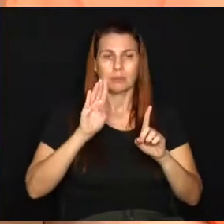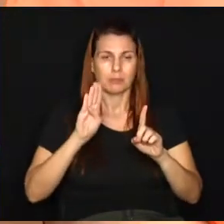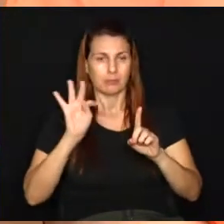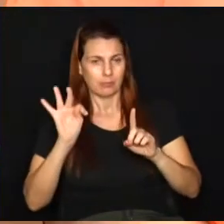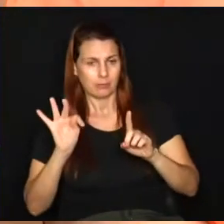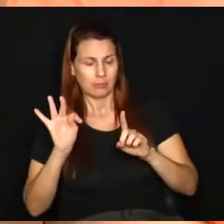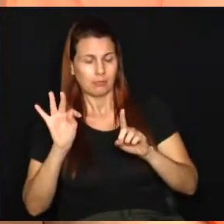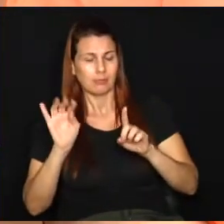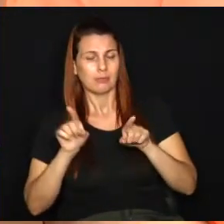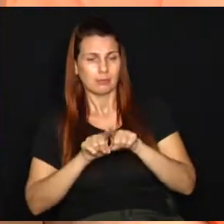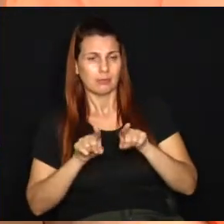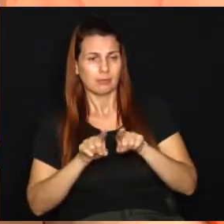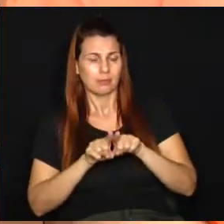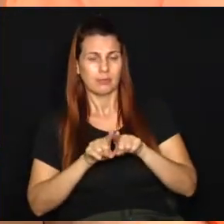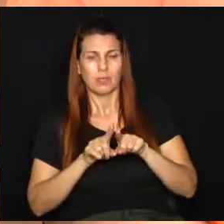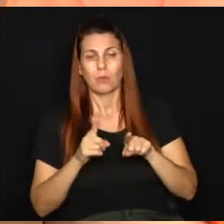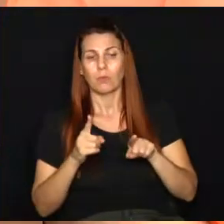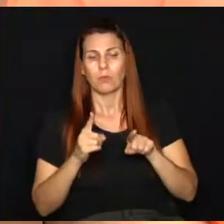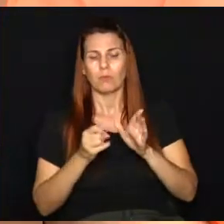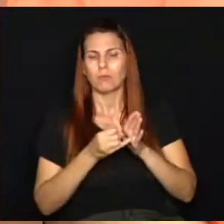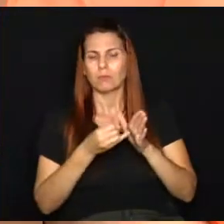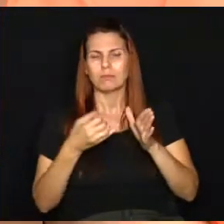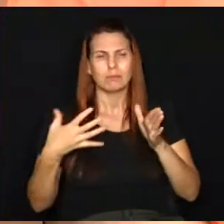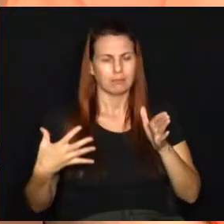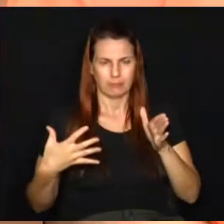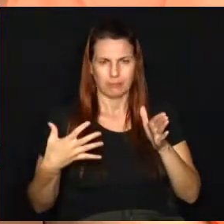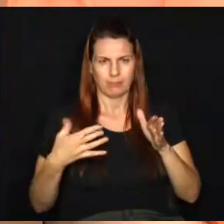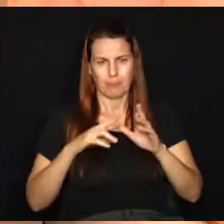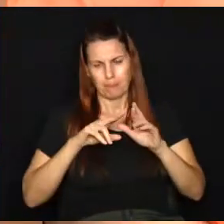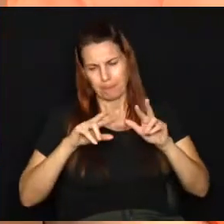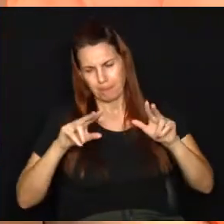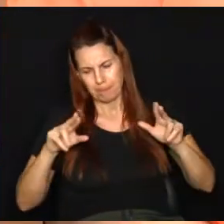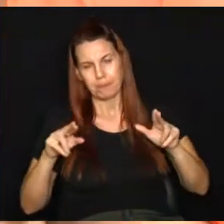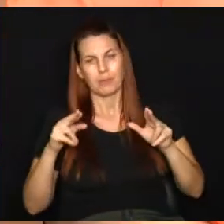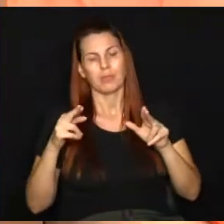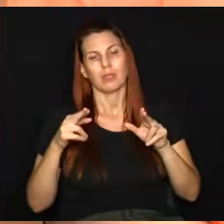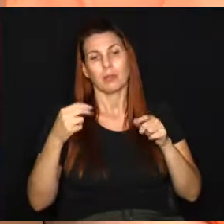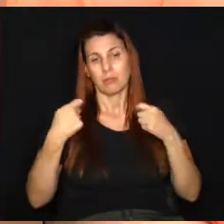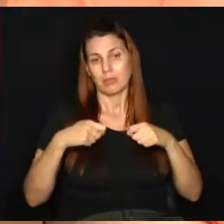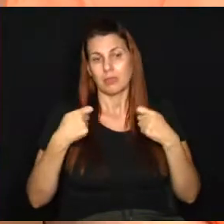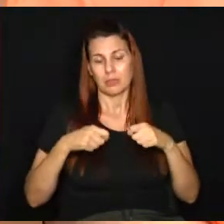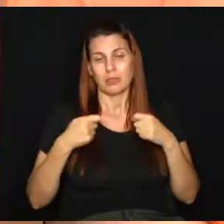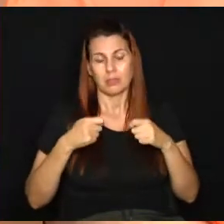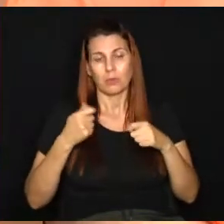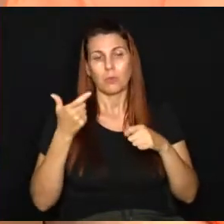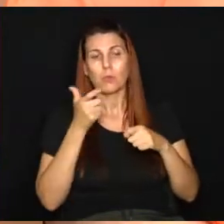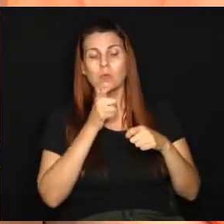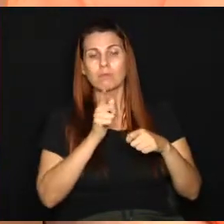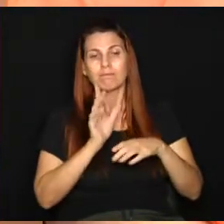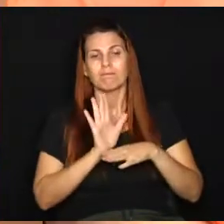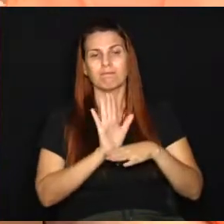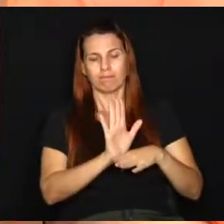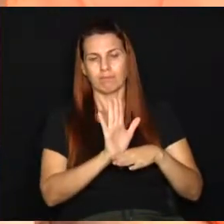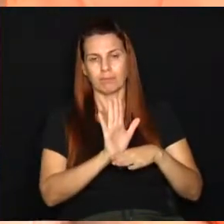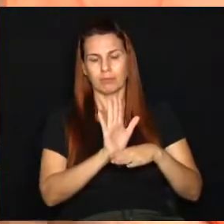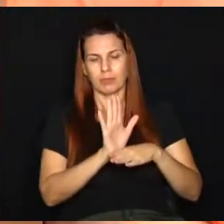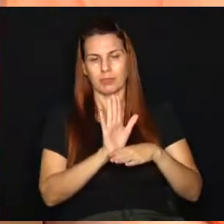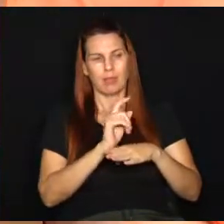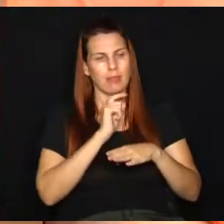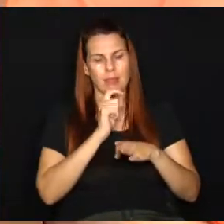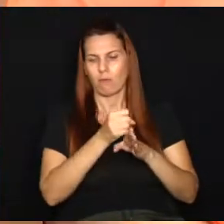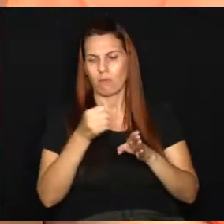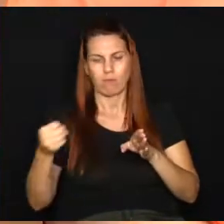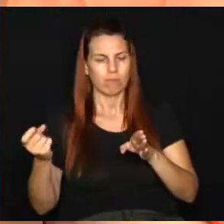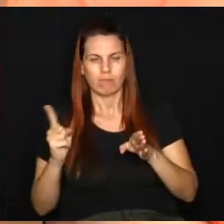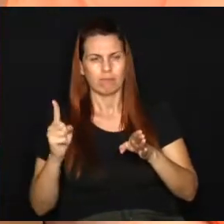uma série de diferenças e delicadezas que a política pública precisa alcançar. A gente não quer que ninguém fique de fora, mulheres